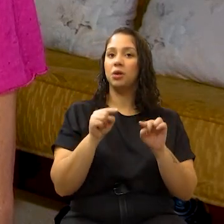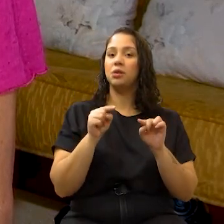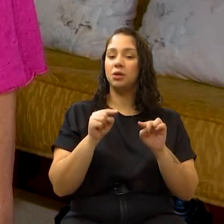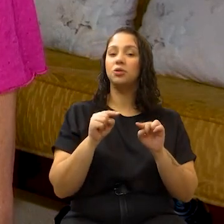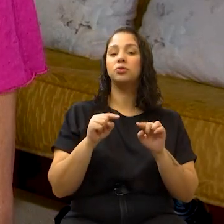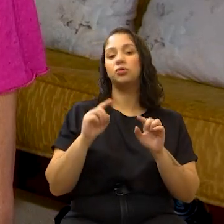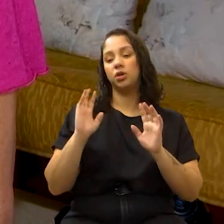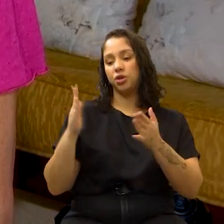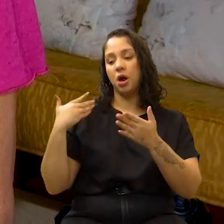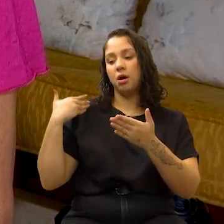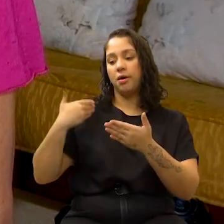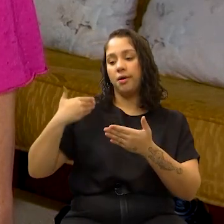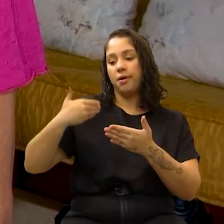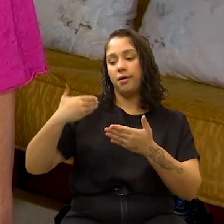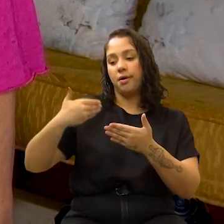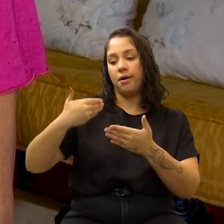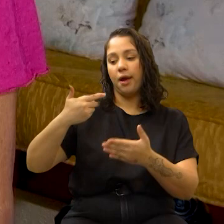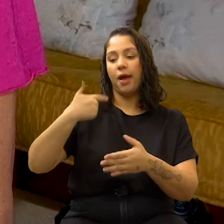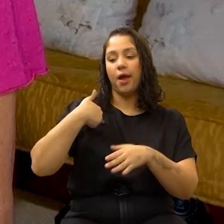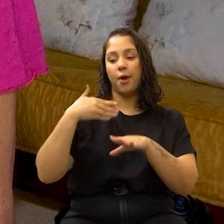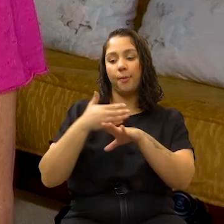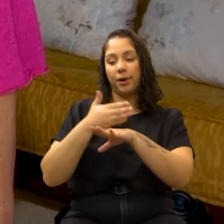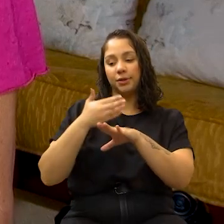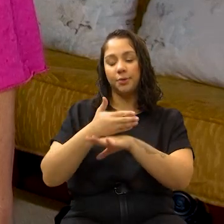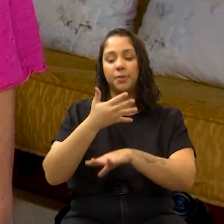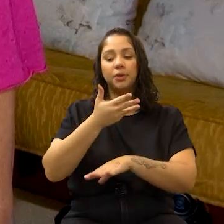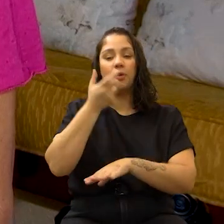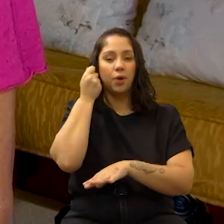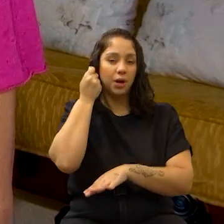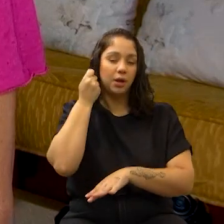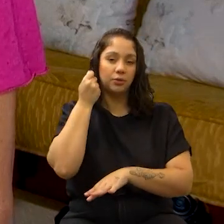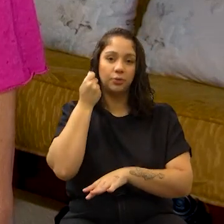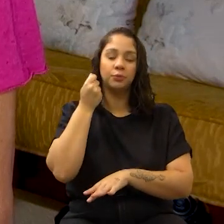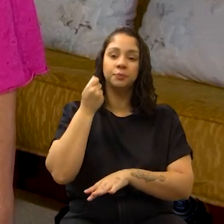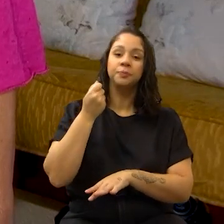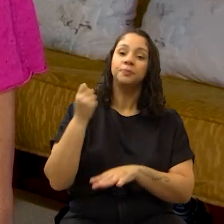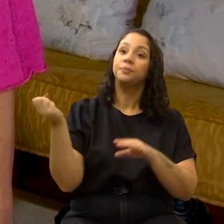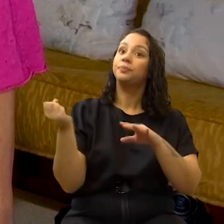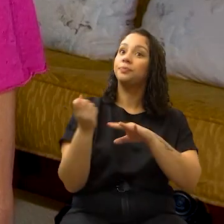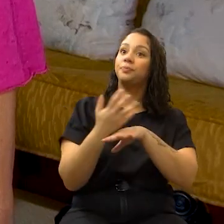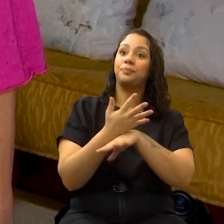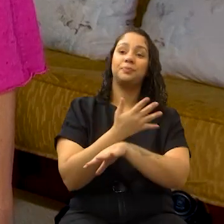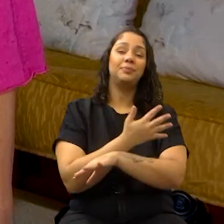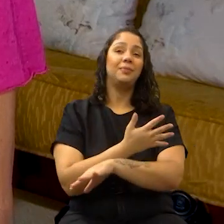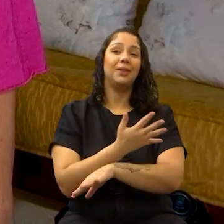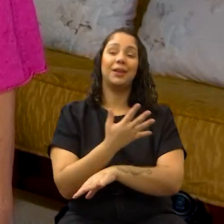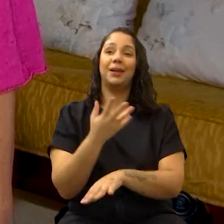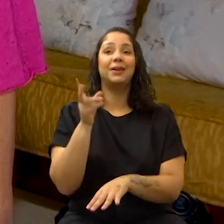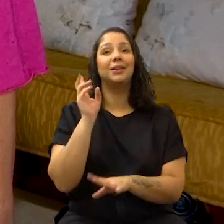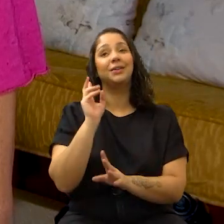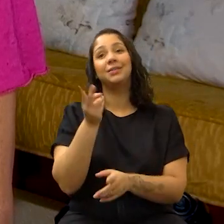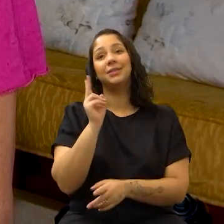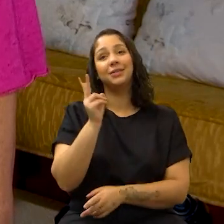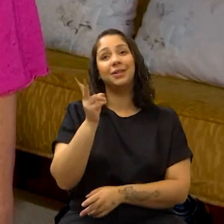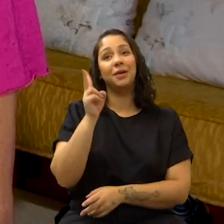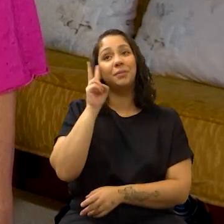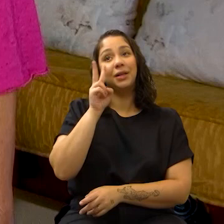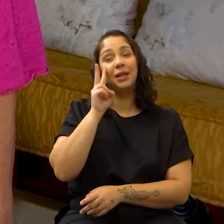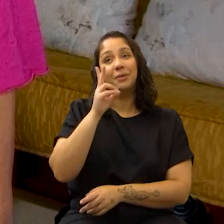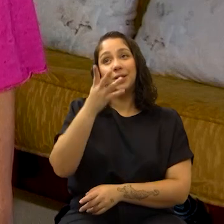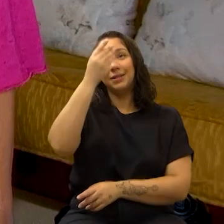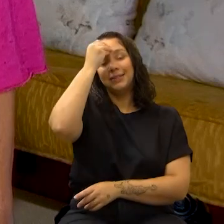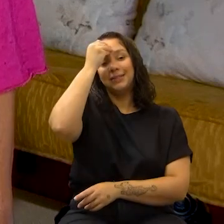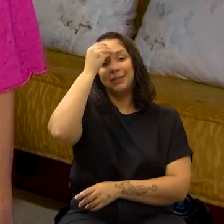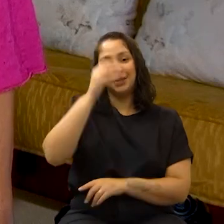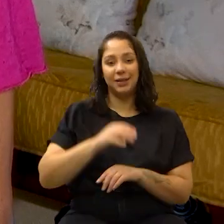que eu quero. E aí desde lá eu tô aí, acolhendo. E a emoção é assim, você sempre fica na lembrança,